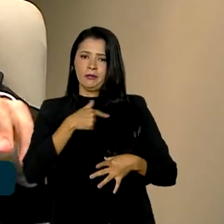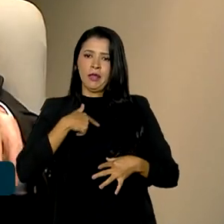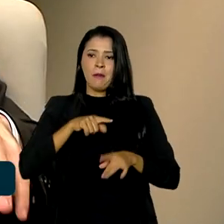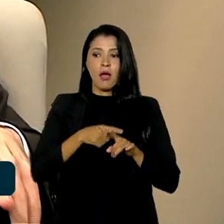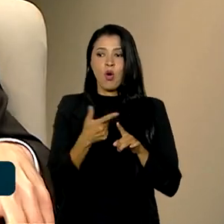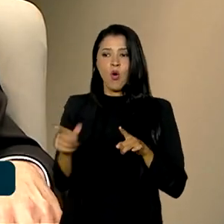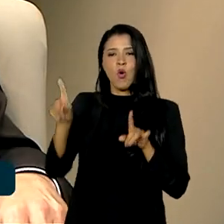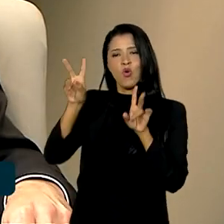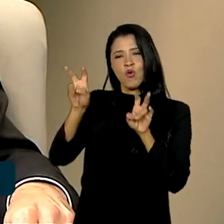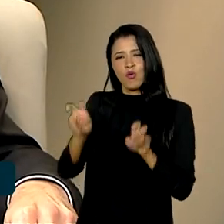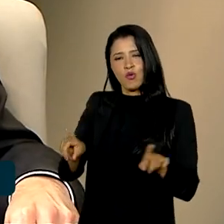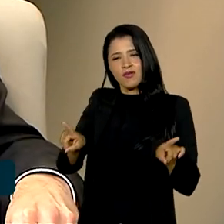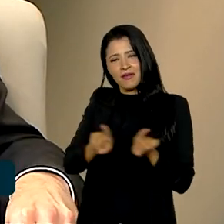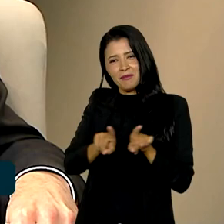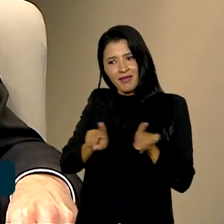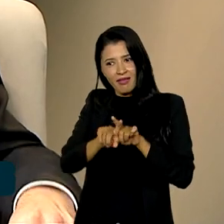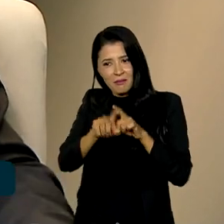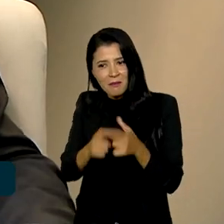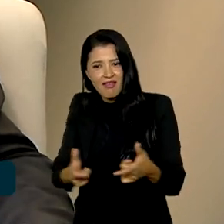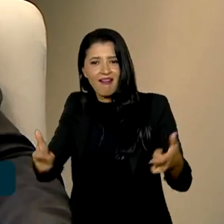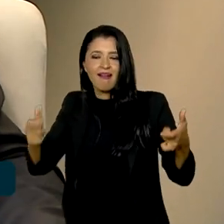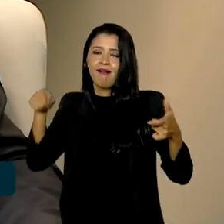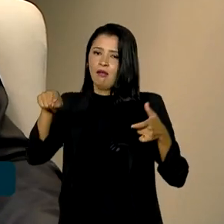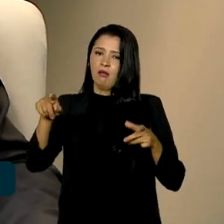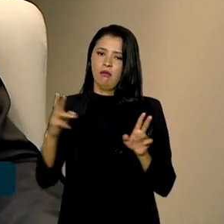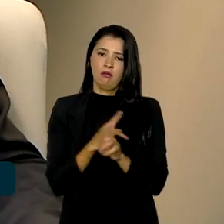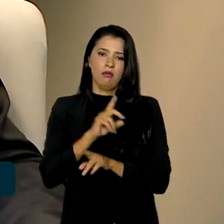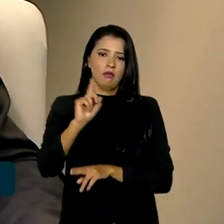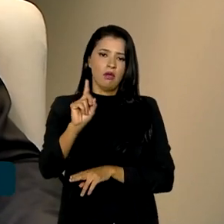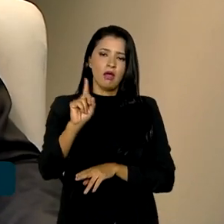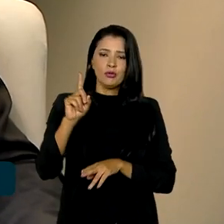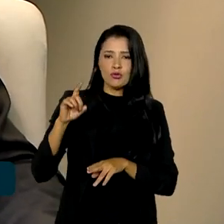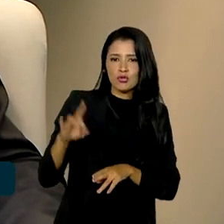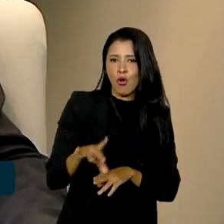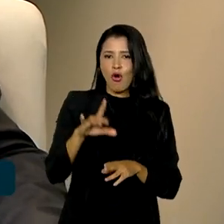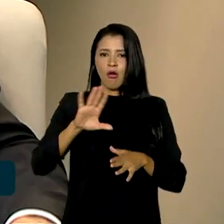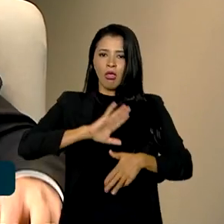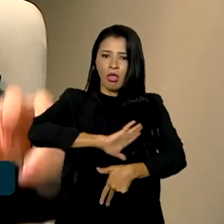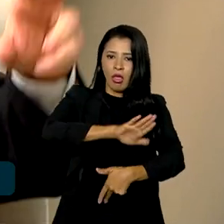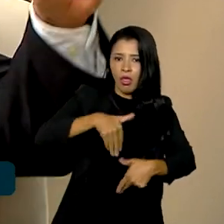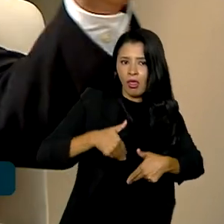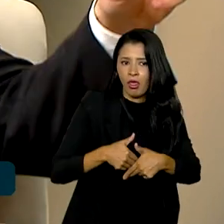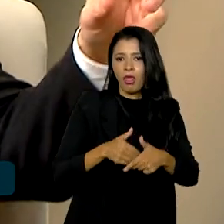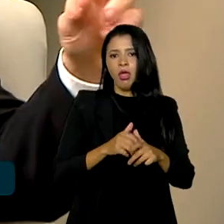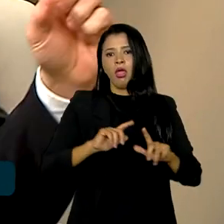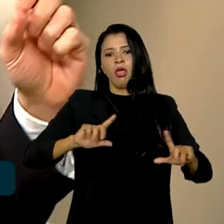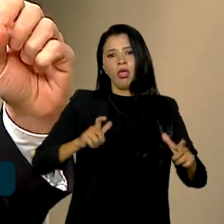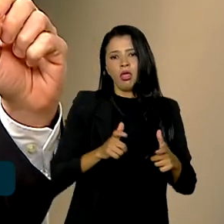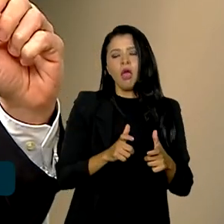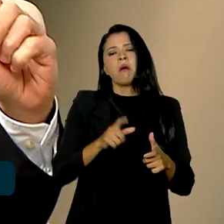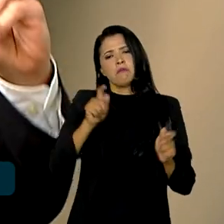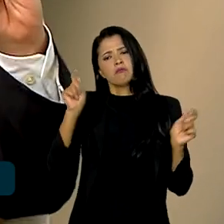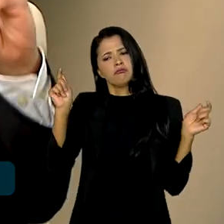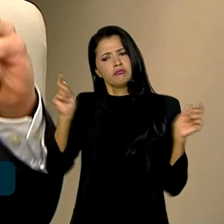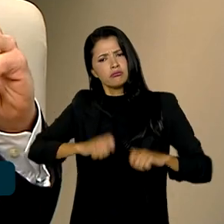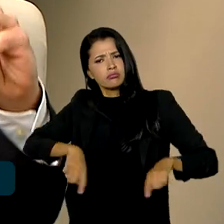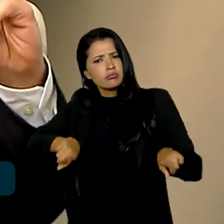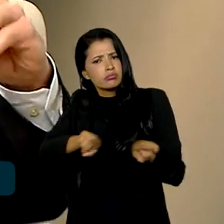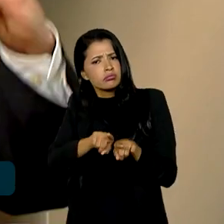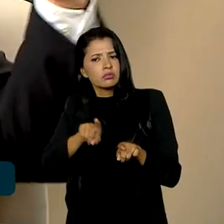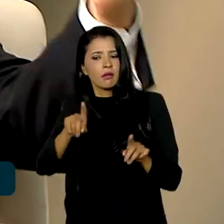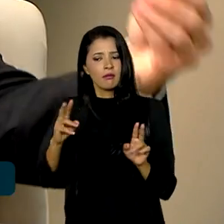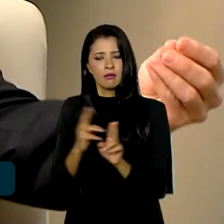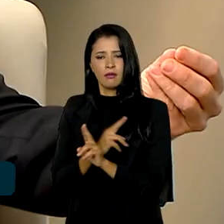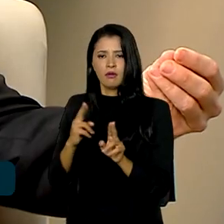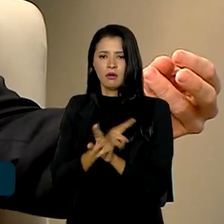outros temas que não necessariamente sejam relacionados à corrupção estrito senso, mas que possam ter relação